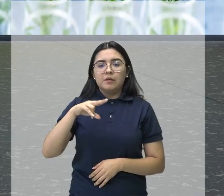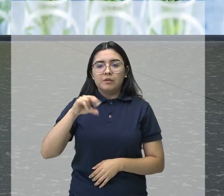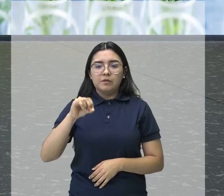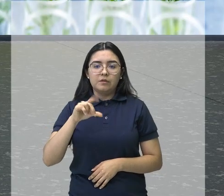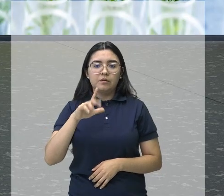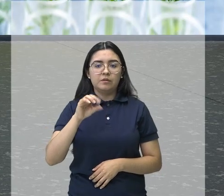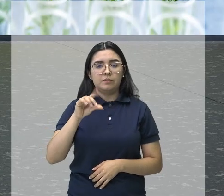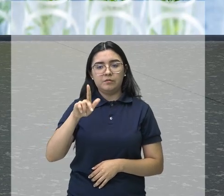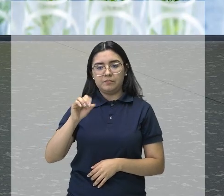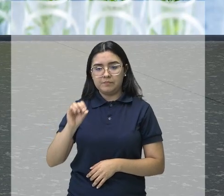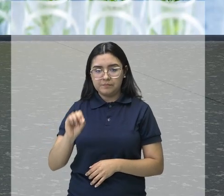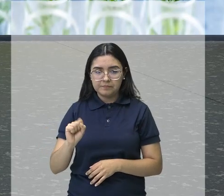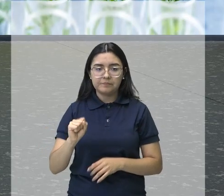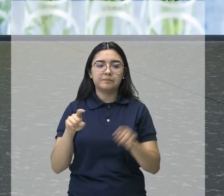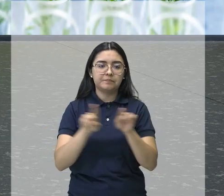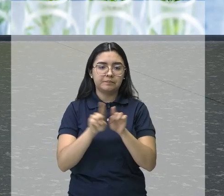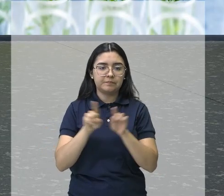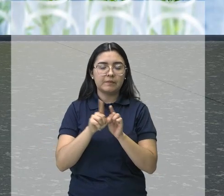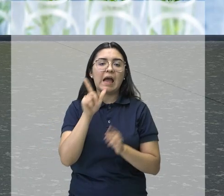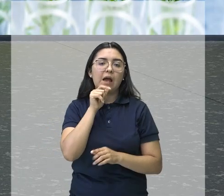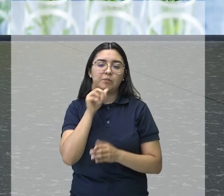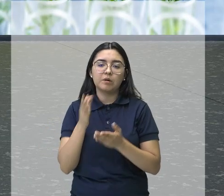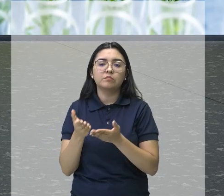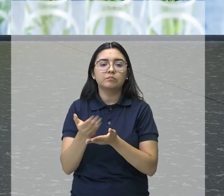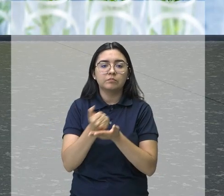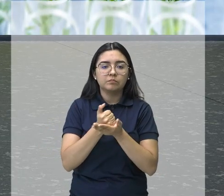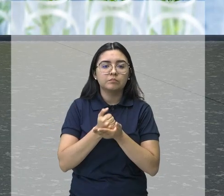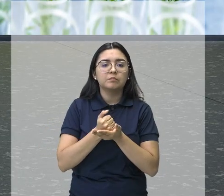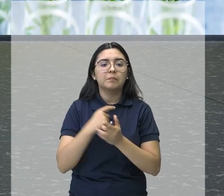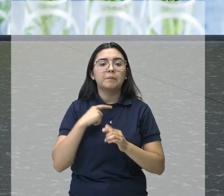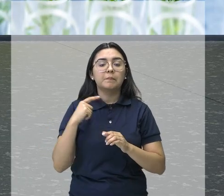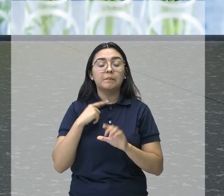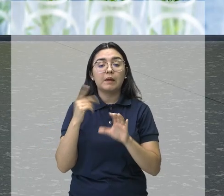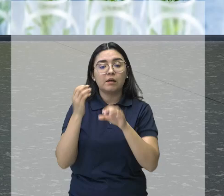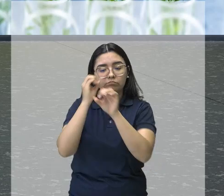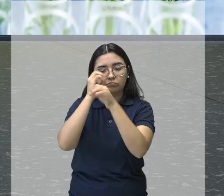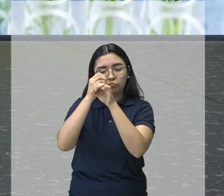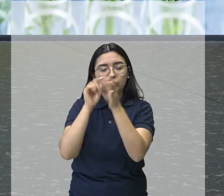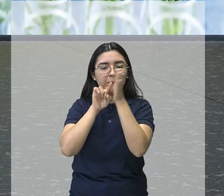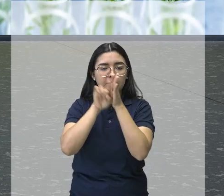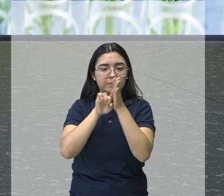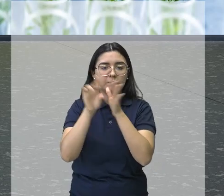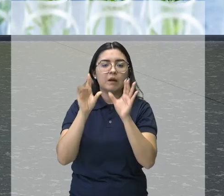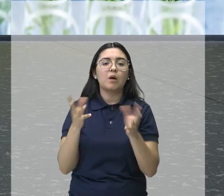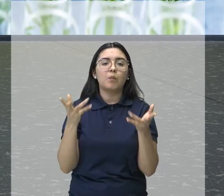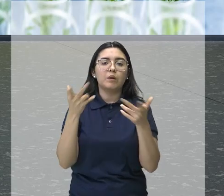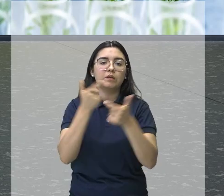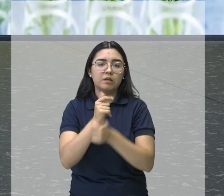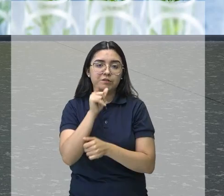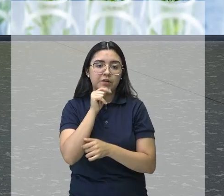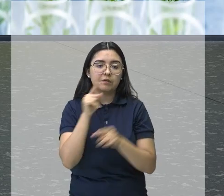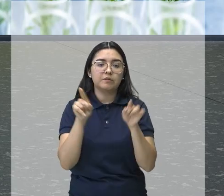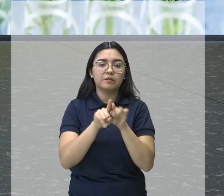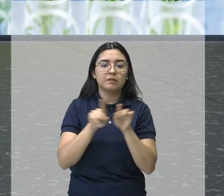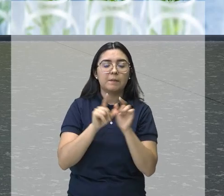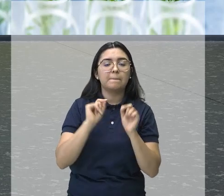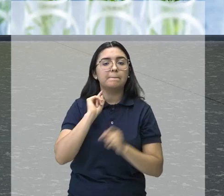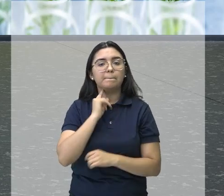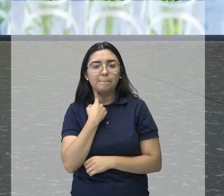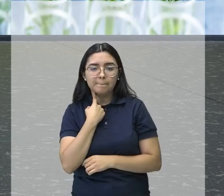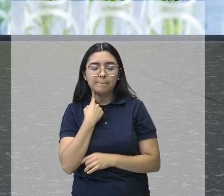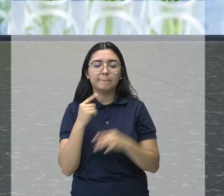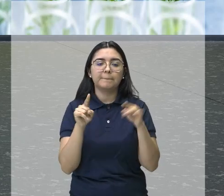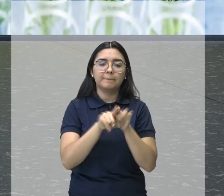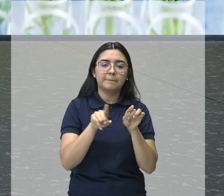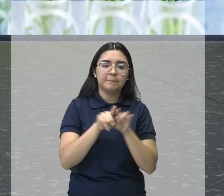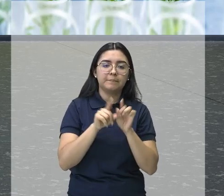que coletam amostras de água para estudar a qualidade da água, a presença de poluentes ou